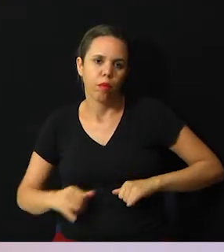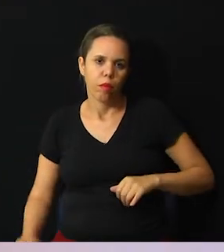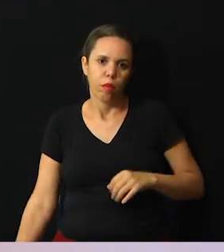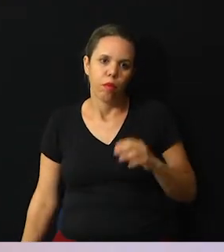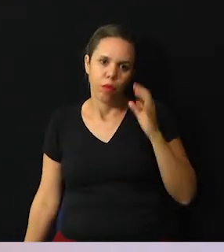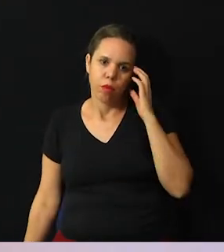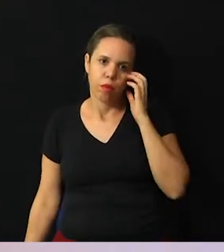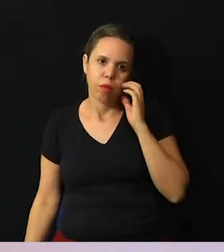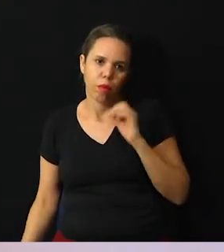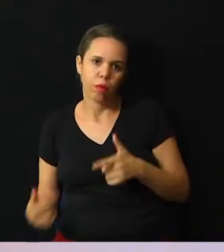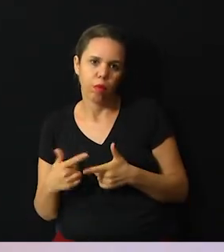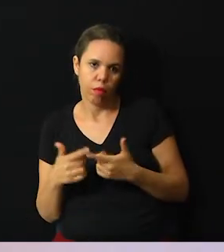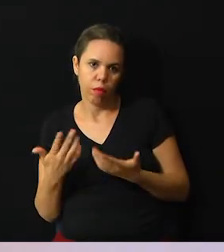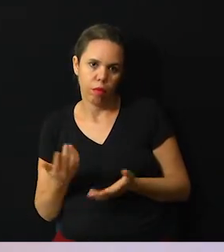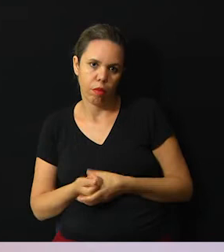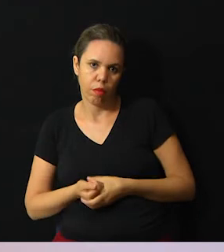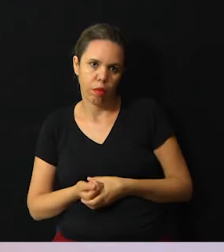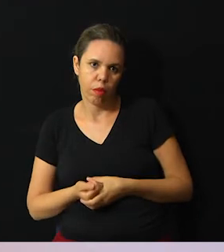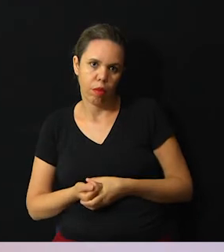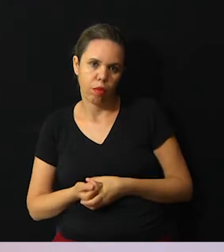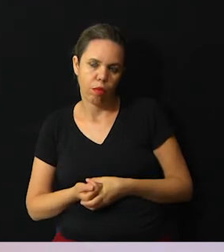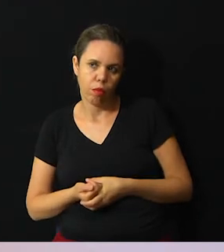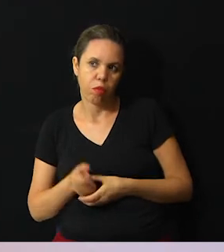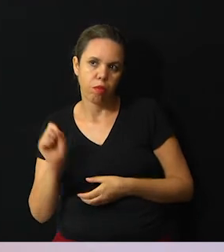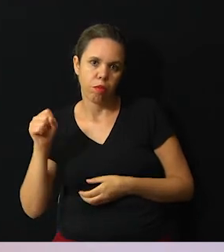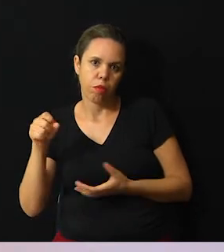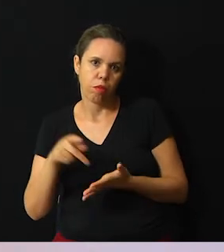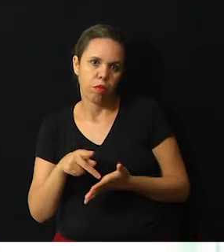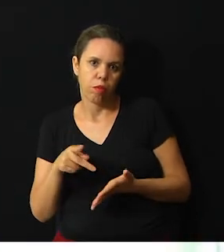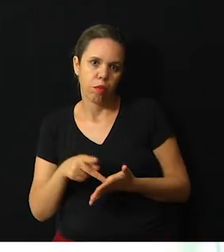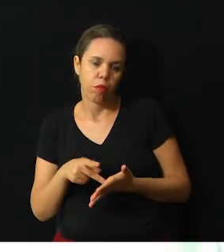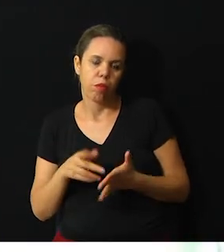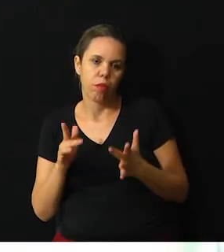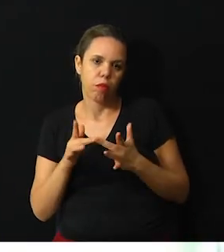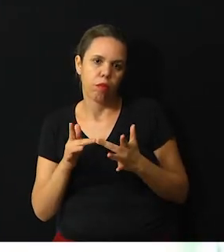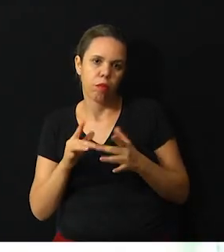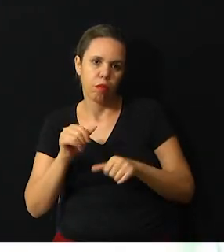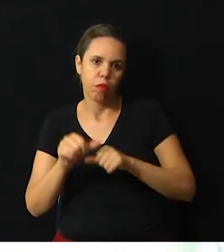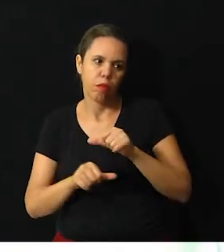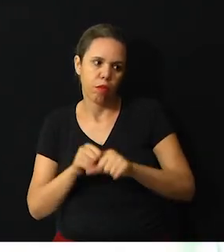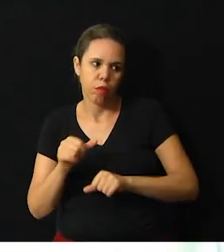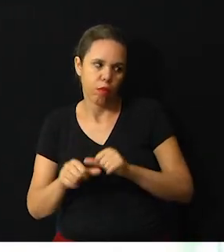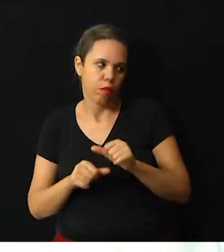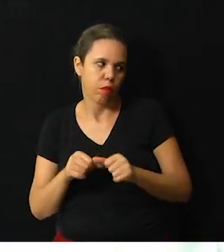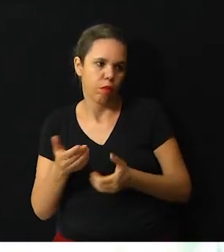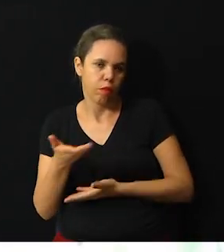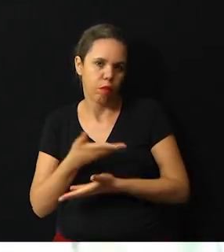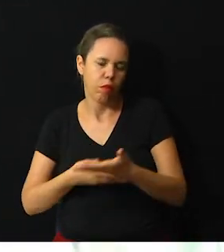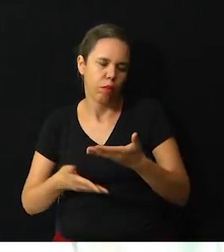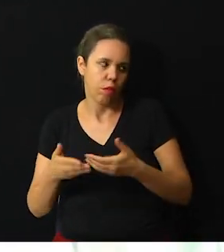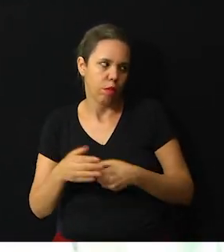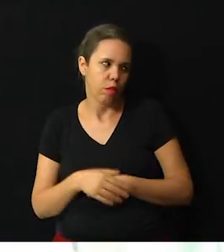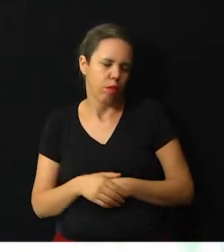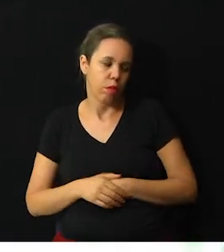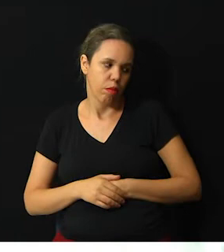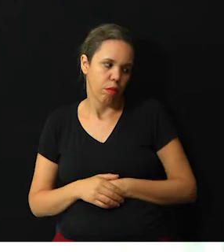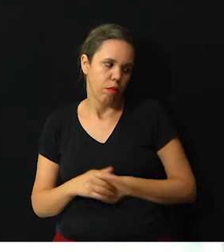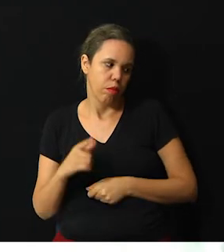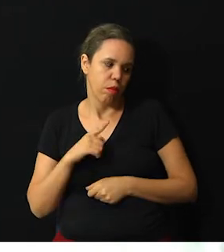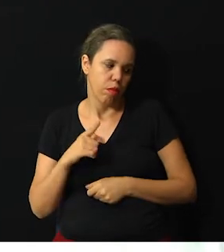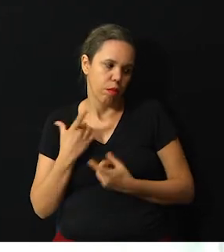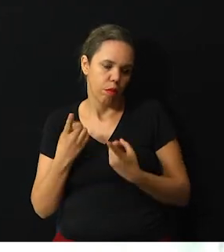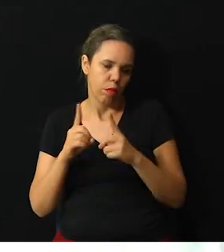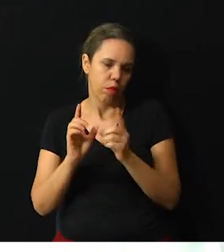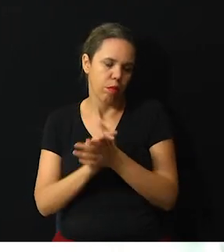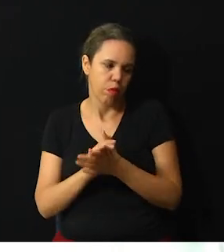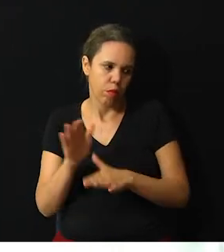aí, envolvida nisso. Sim, os vínculos mudam muito, né? Os relacionamentos. Então, você tem